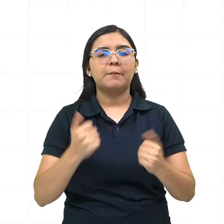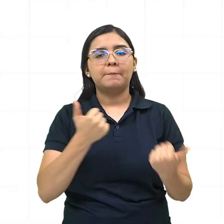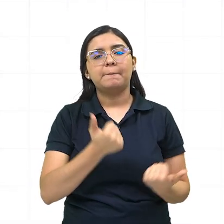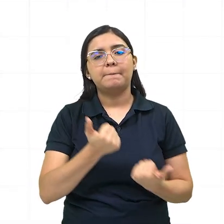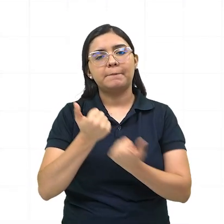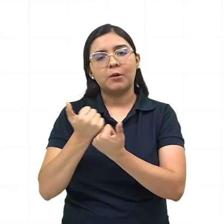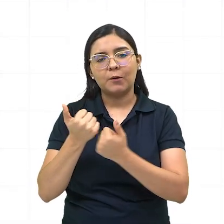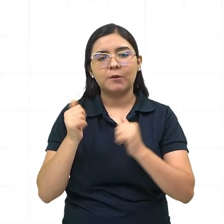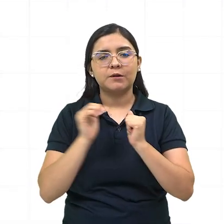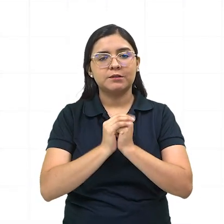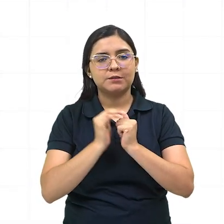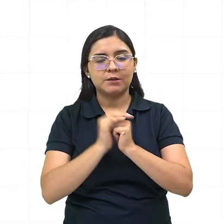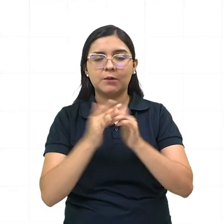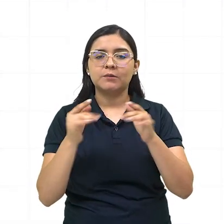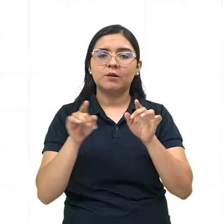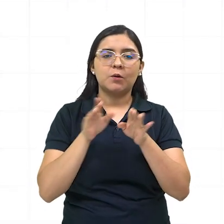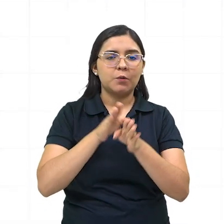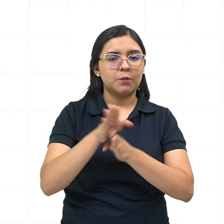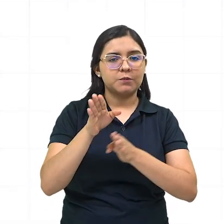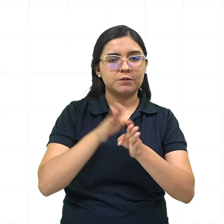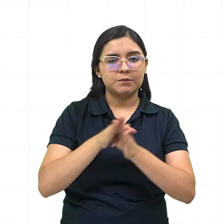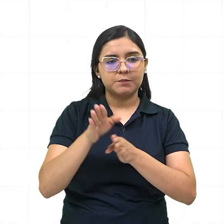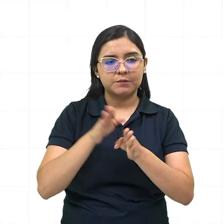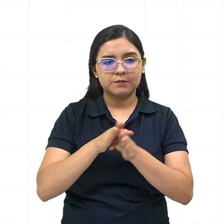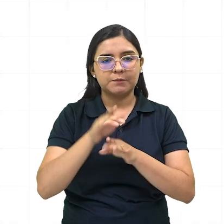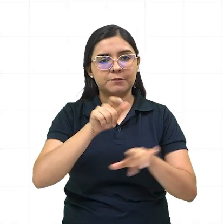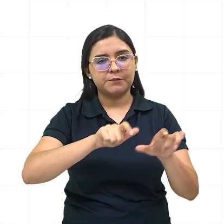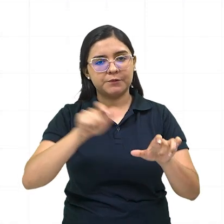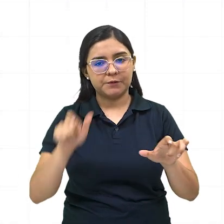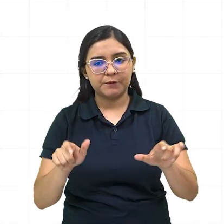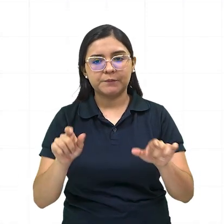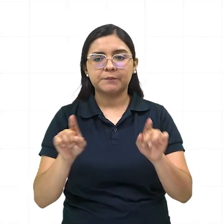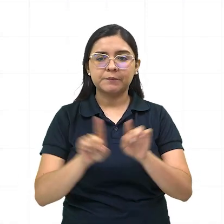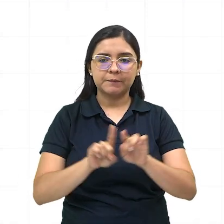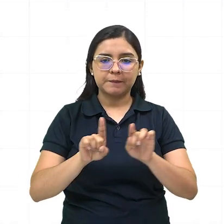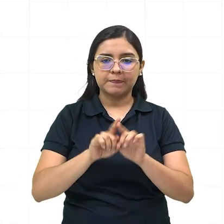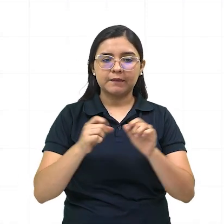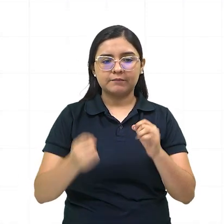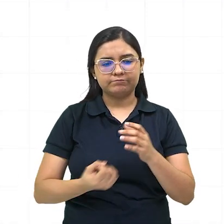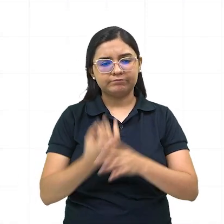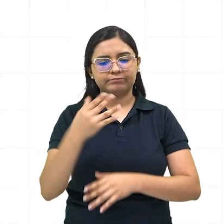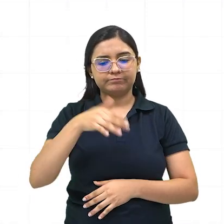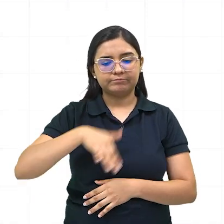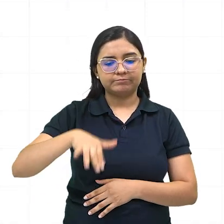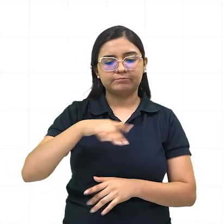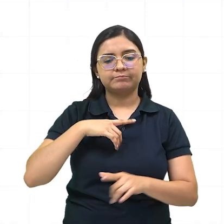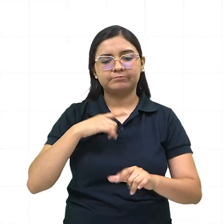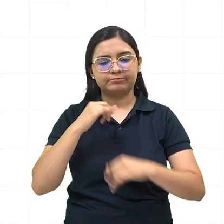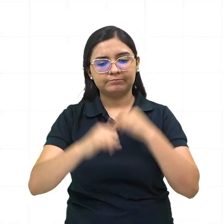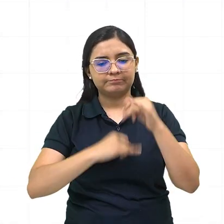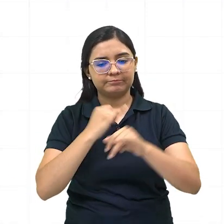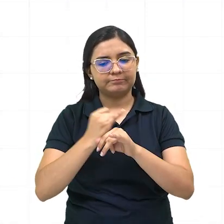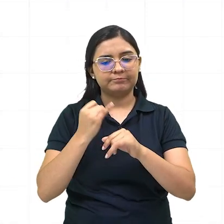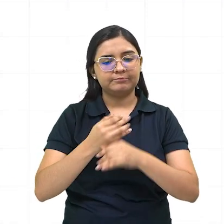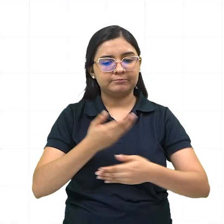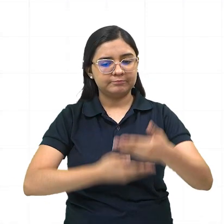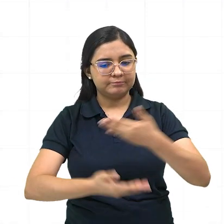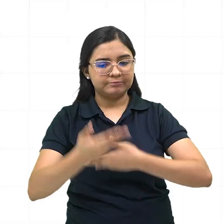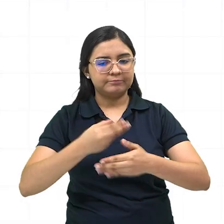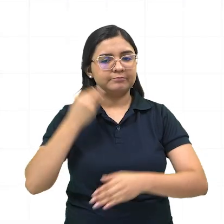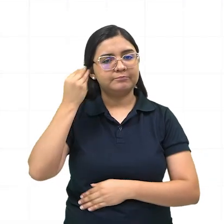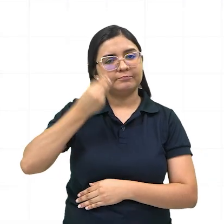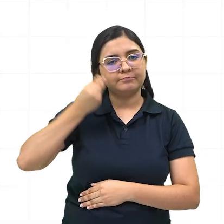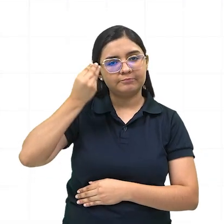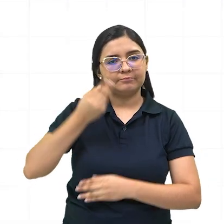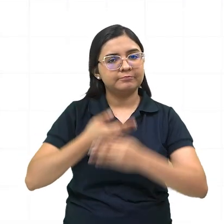apoio, oração, aconselhamento para seus membros, criando um espaço digital de comunhão e troca de